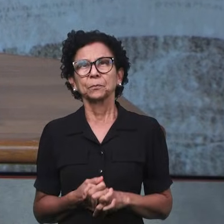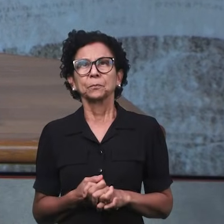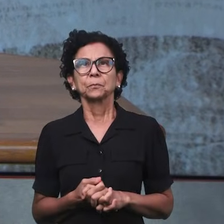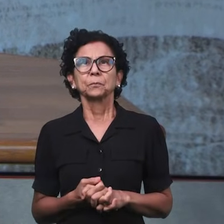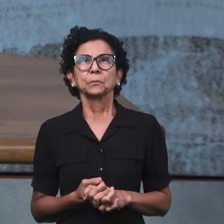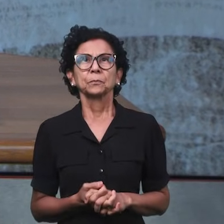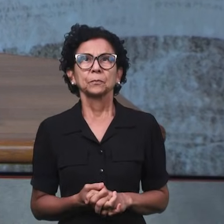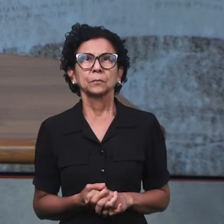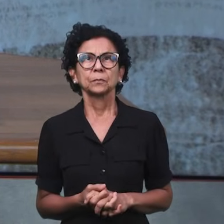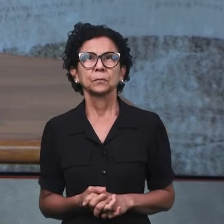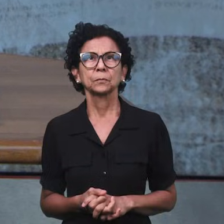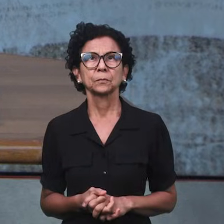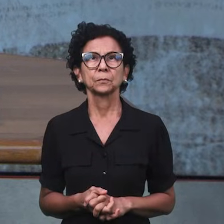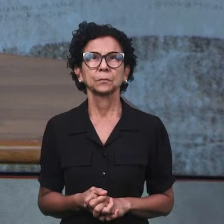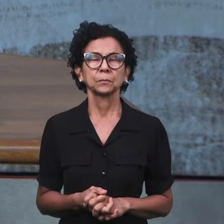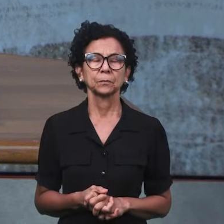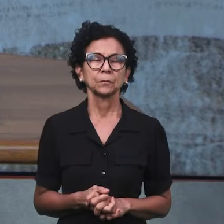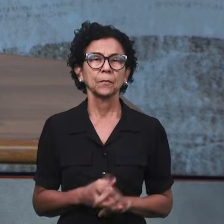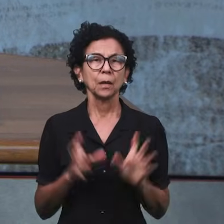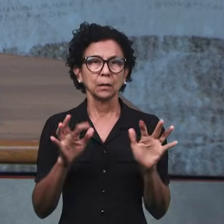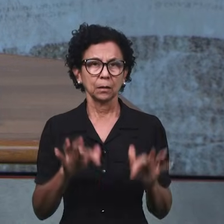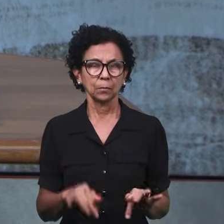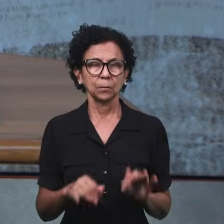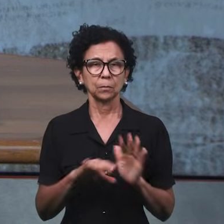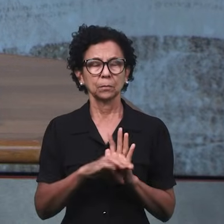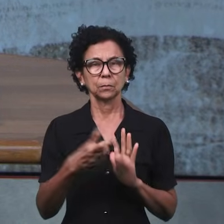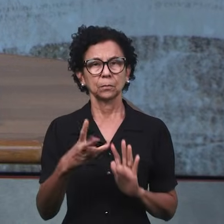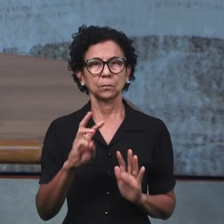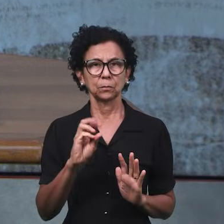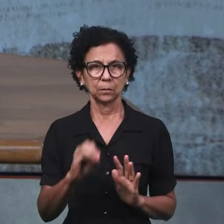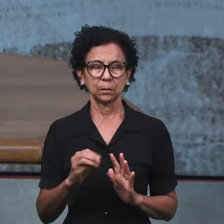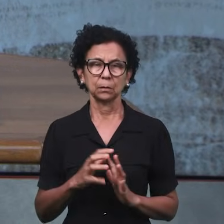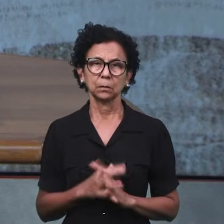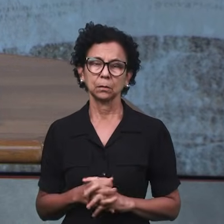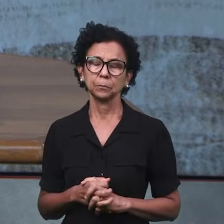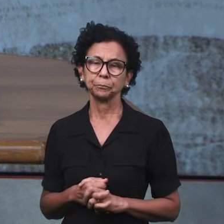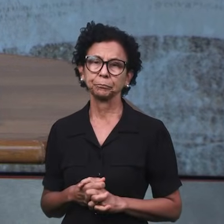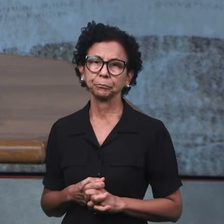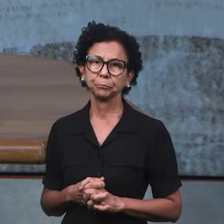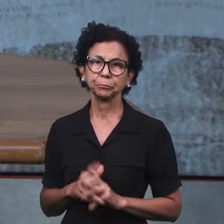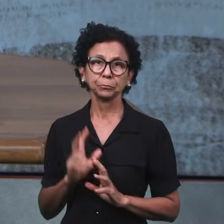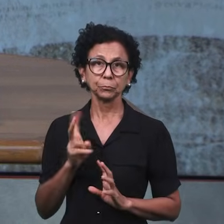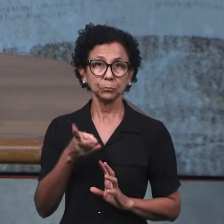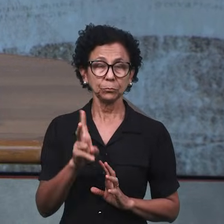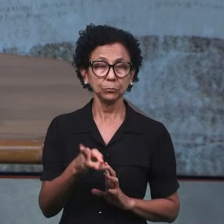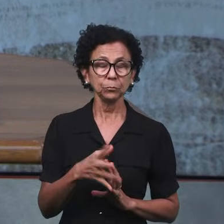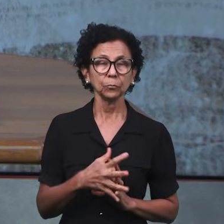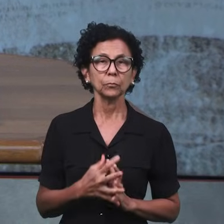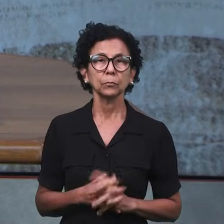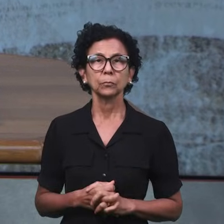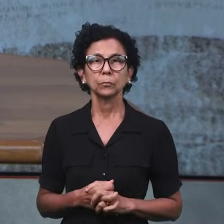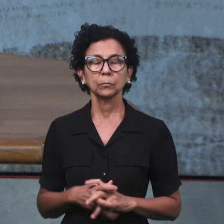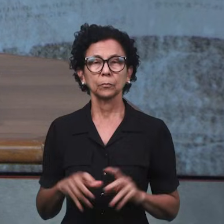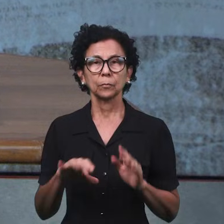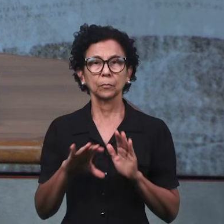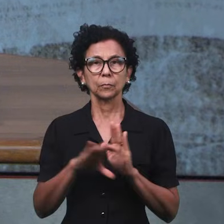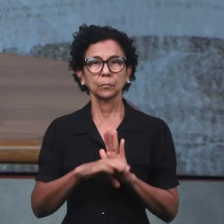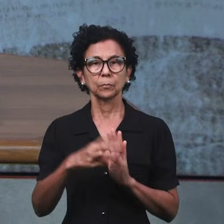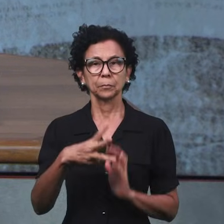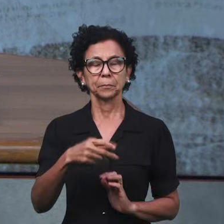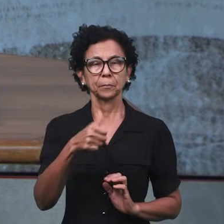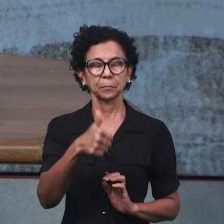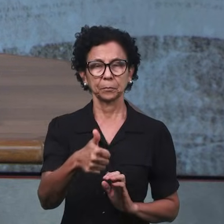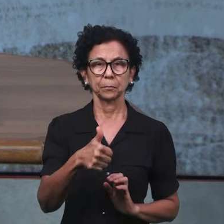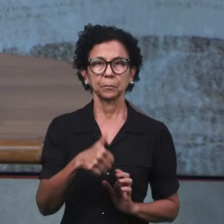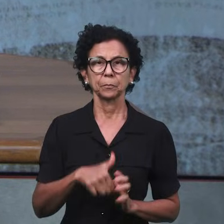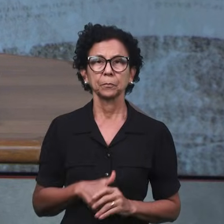do capítulo 30 com essa fala de Jó e vamos prosseguir no capítulo 31,